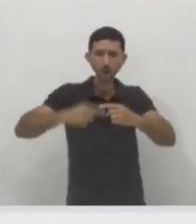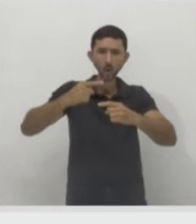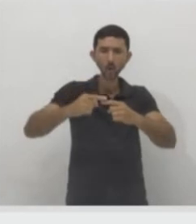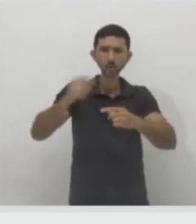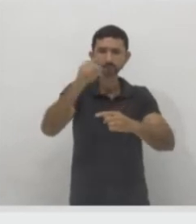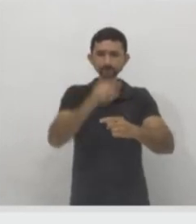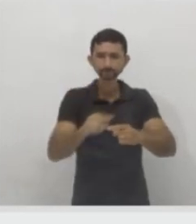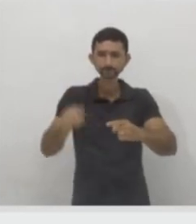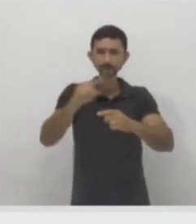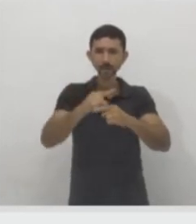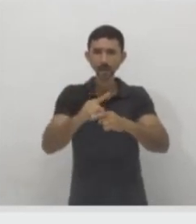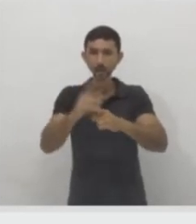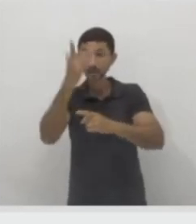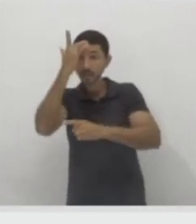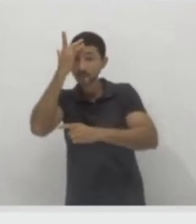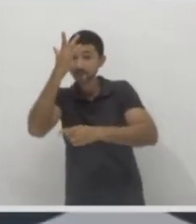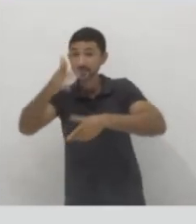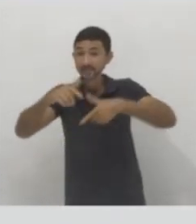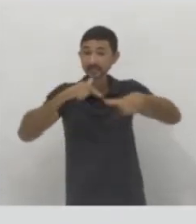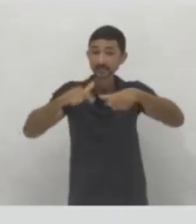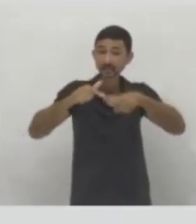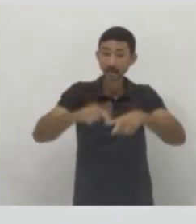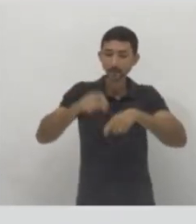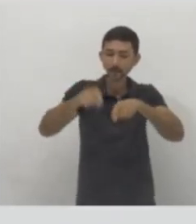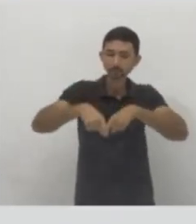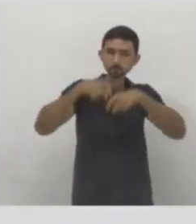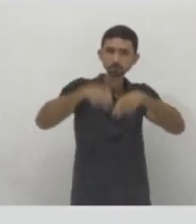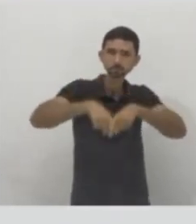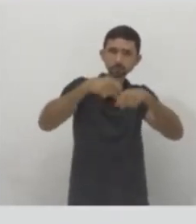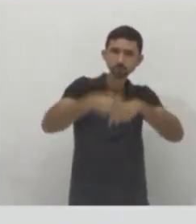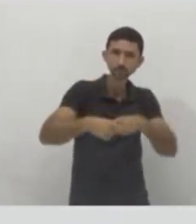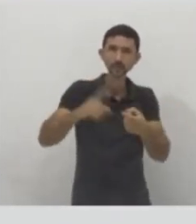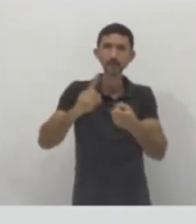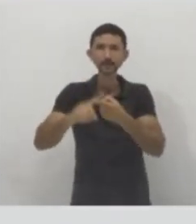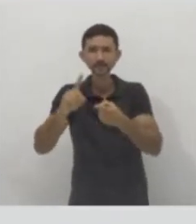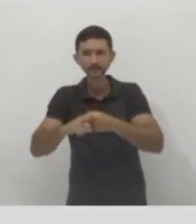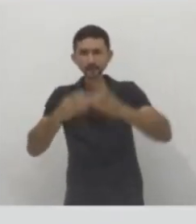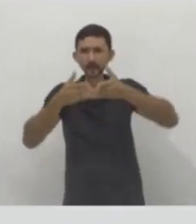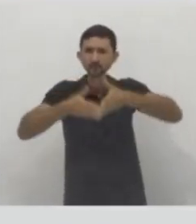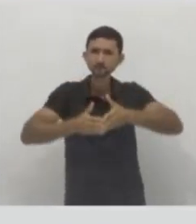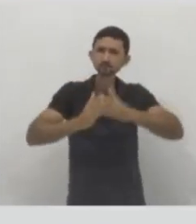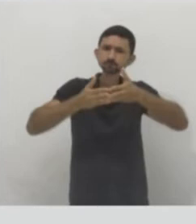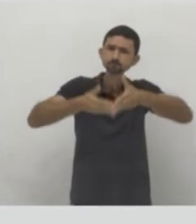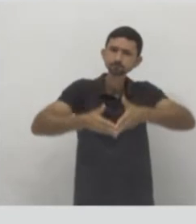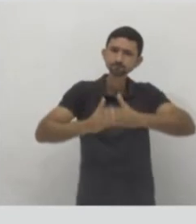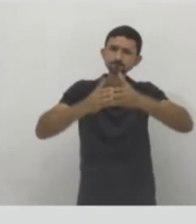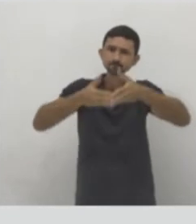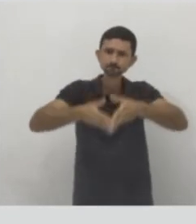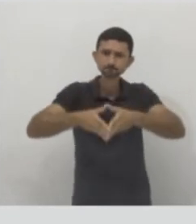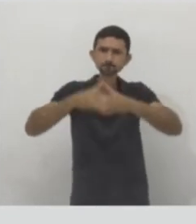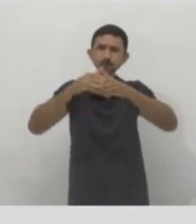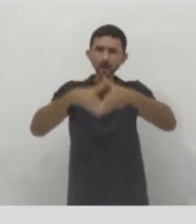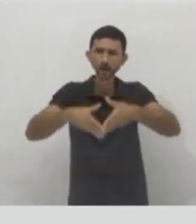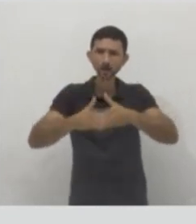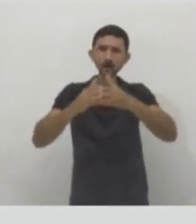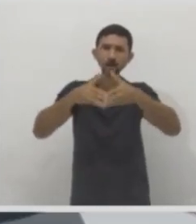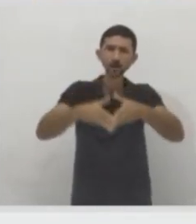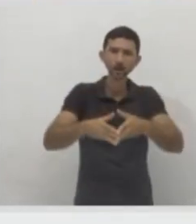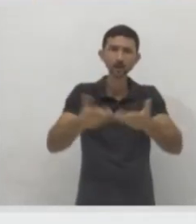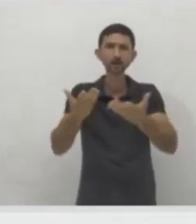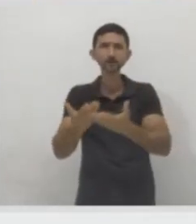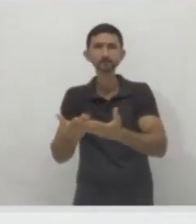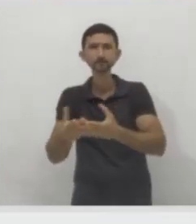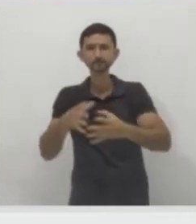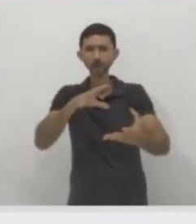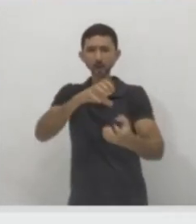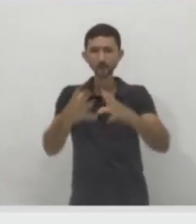serviu para facilitar os trabalhos agrícolas. Também apareceram outras invenções geniais, como a vela, para navegar, a